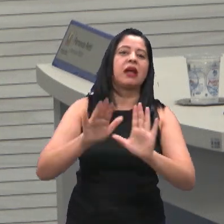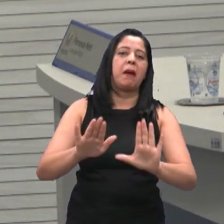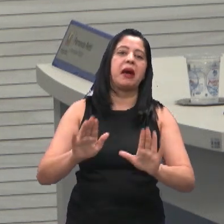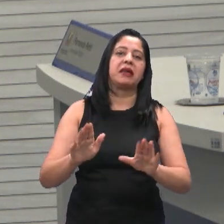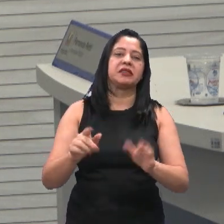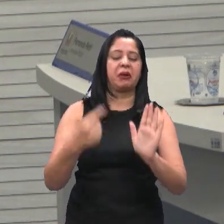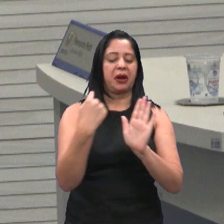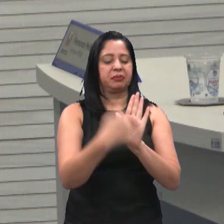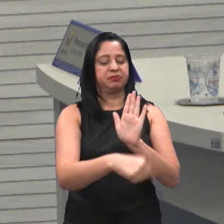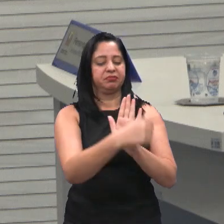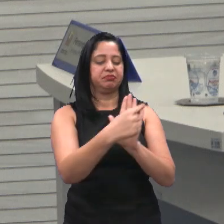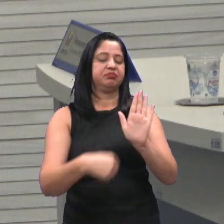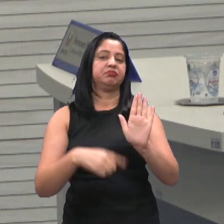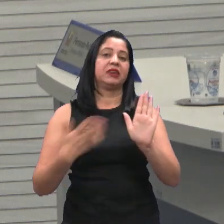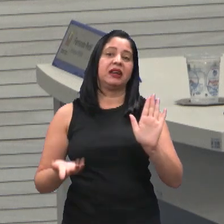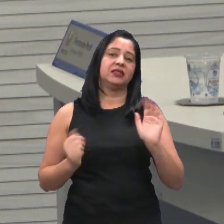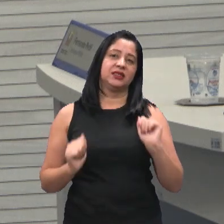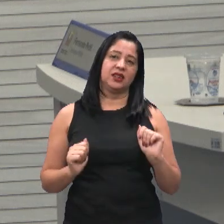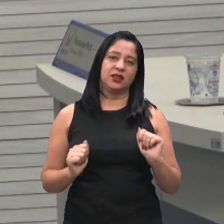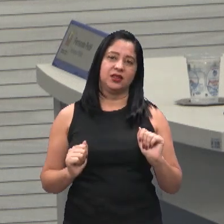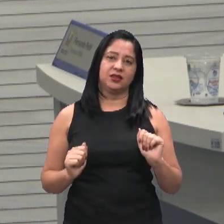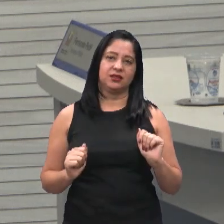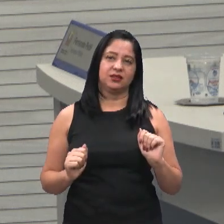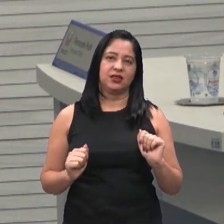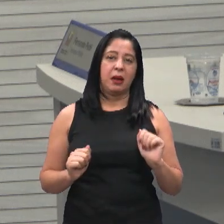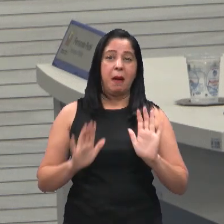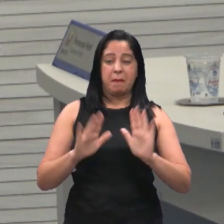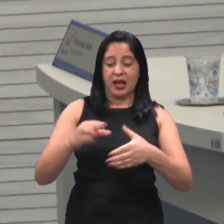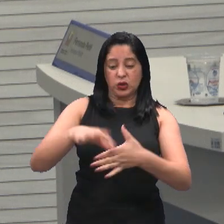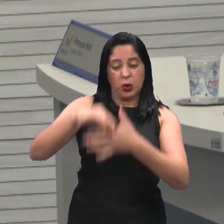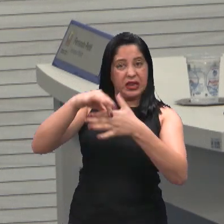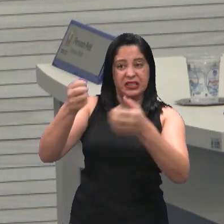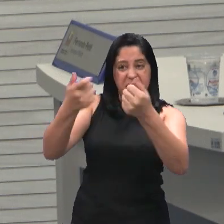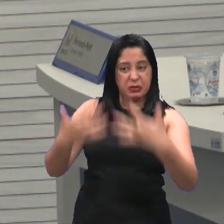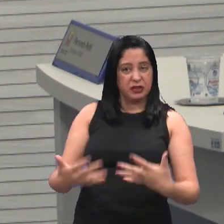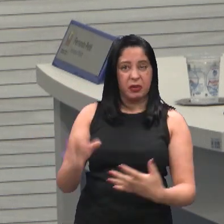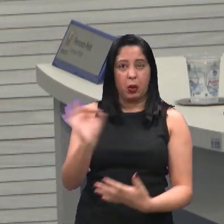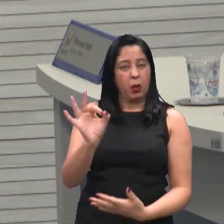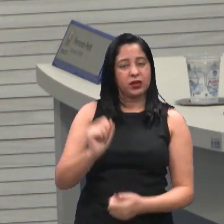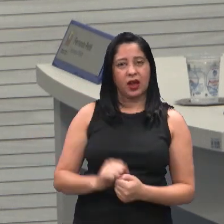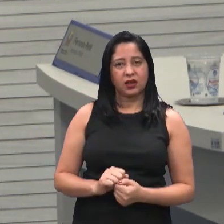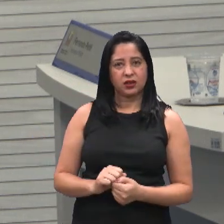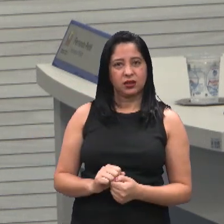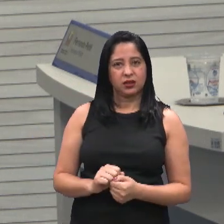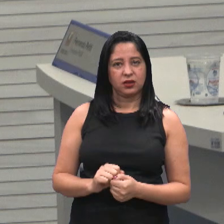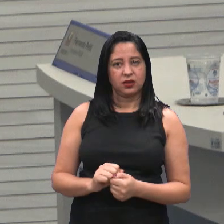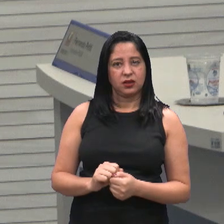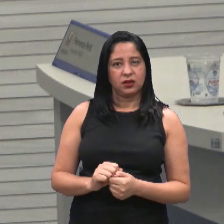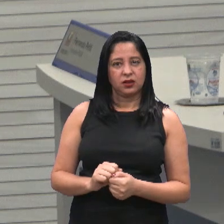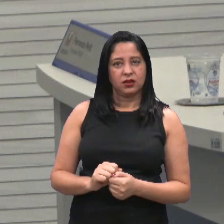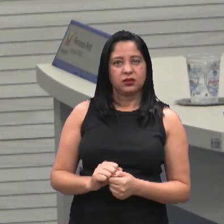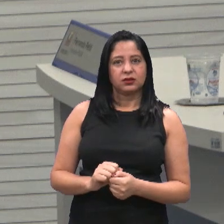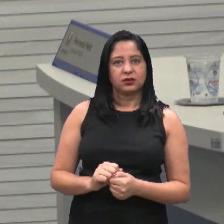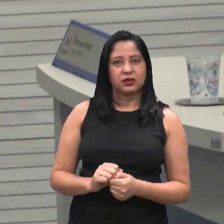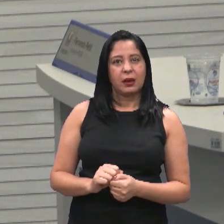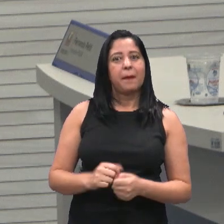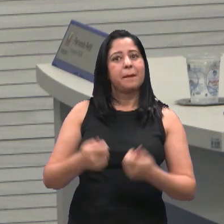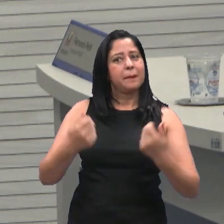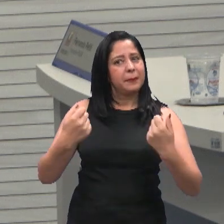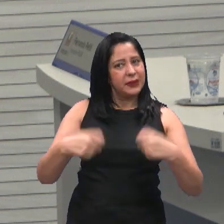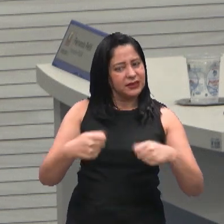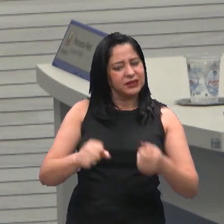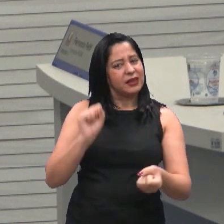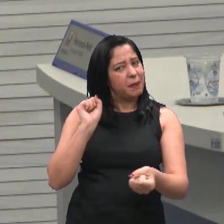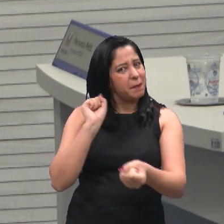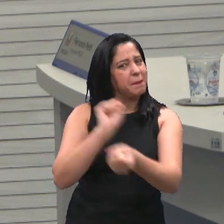uma explicação. E veja que não tem explicação. É sentimento das pessoas. A nossa cidade precisa parar com isso,